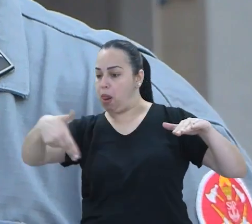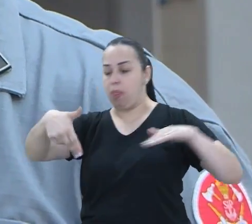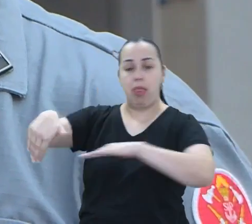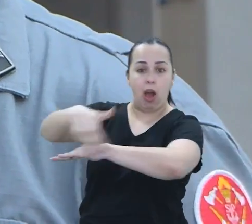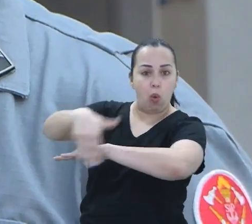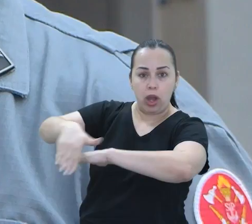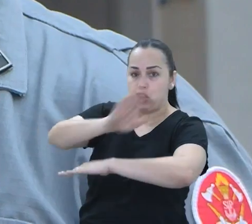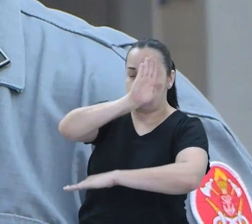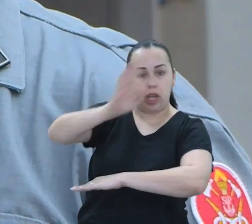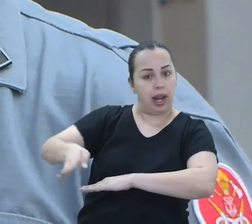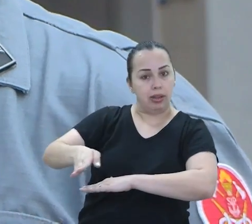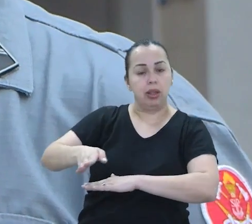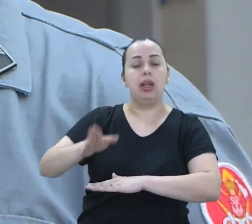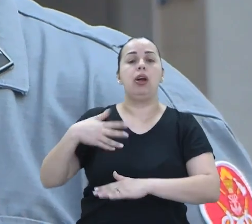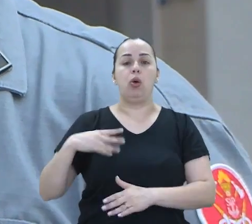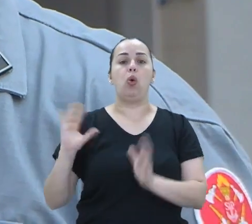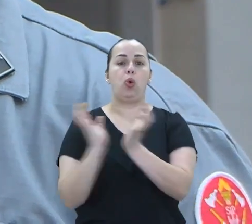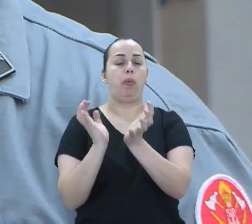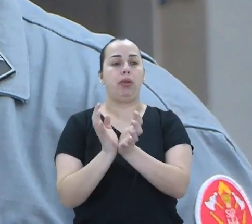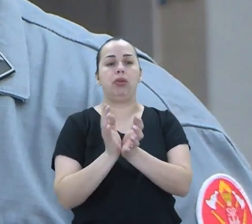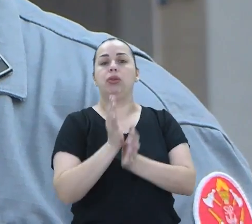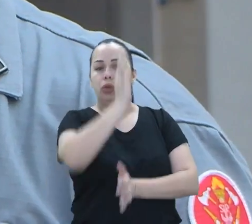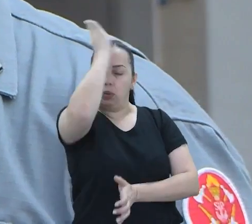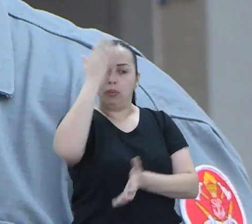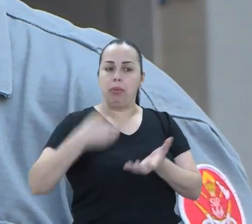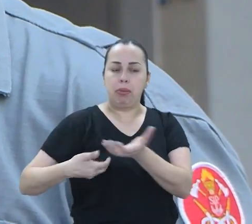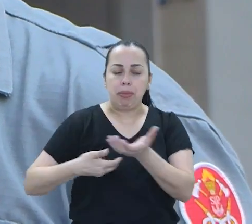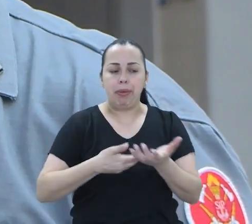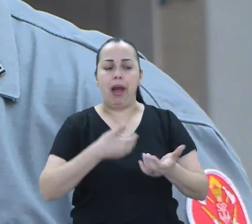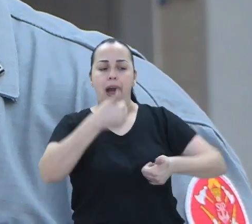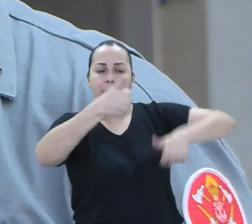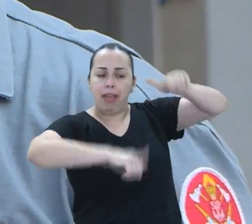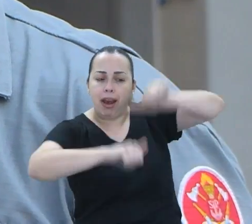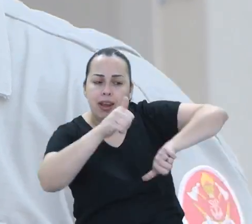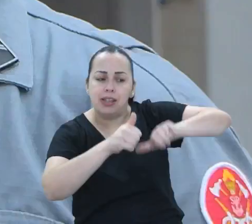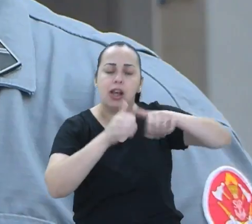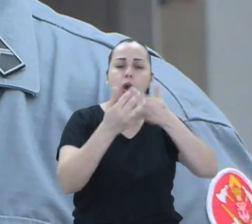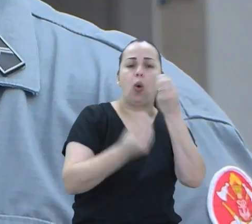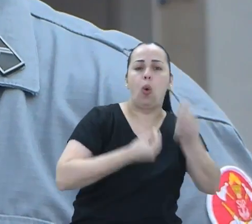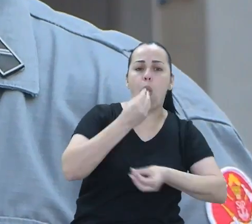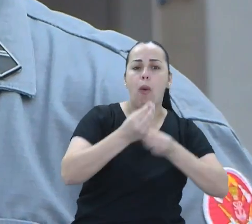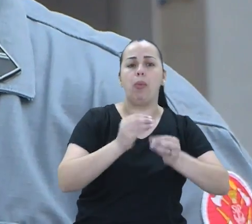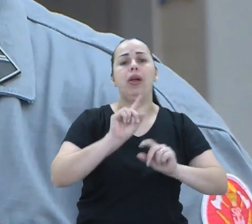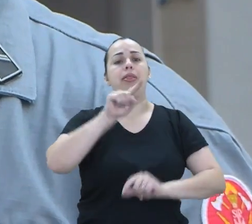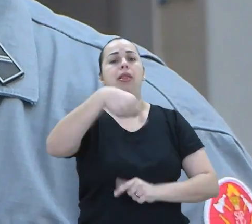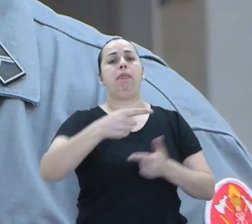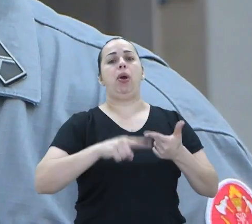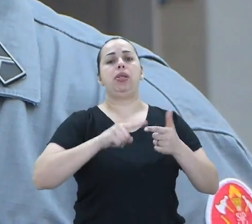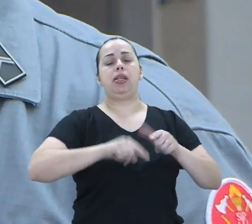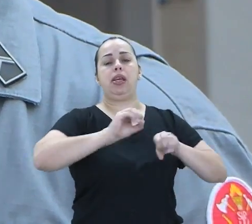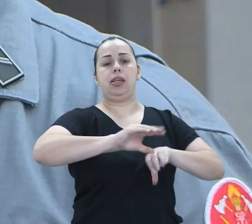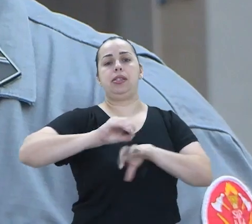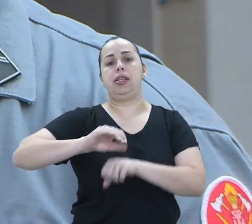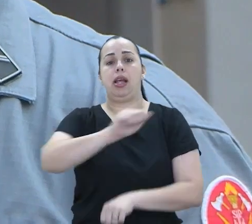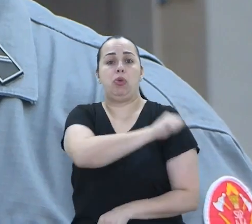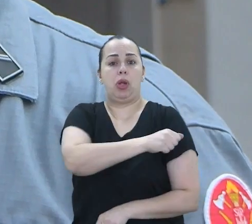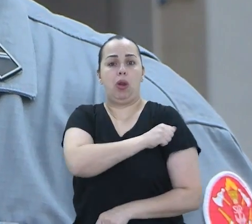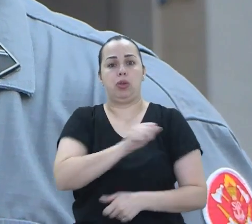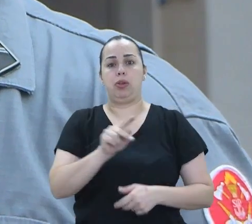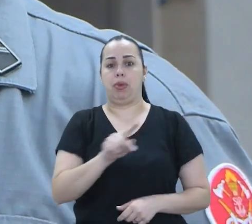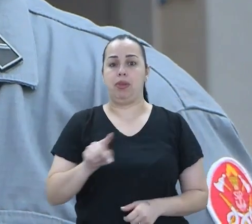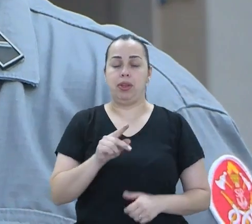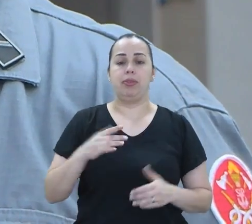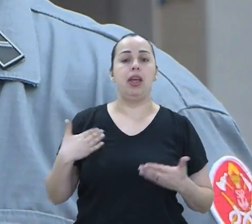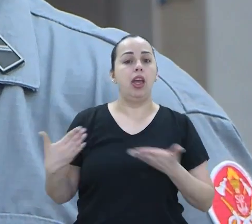Então tudo isso é observado. E essa observação é passada para as crianças, para os professores. E usa o próprio conhecimento da criança, outros professores,